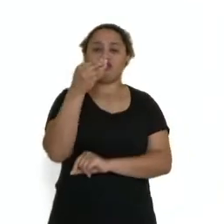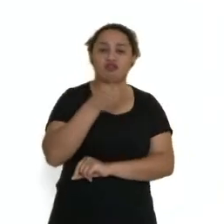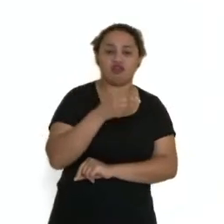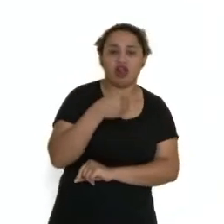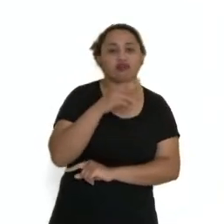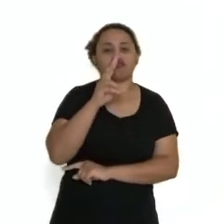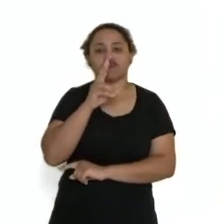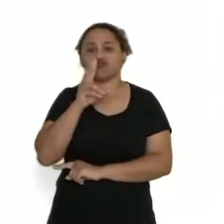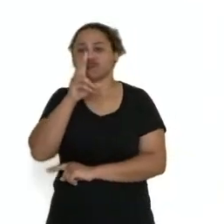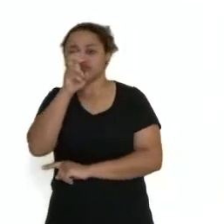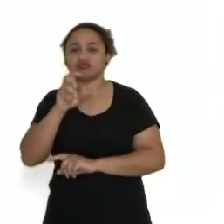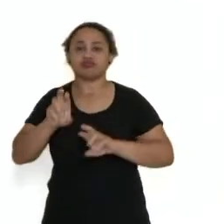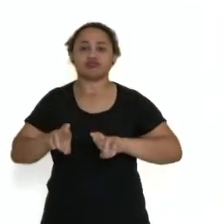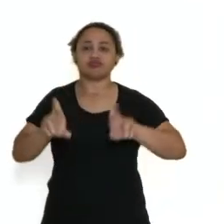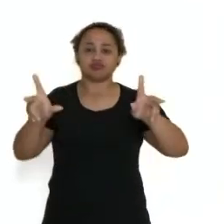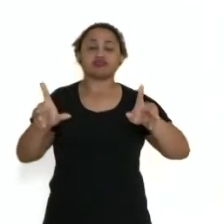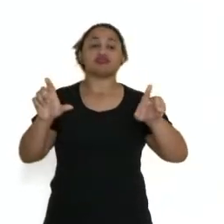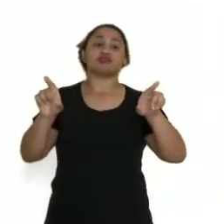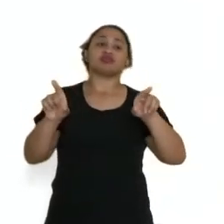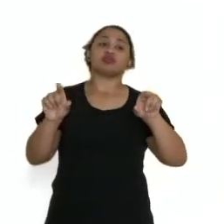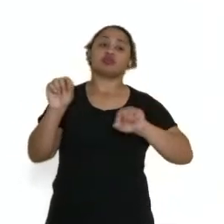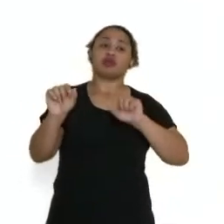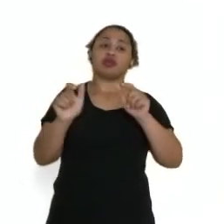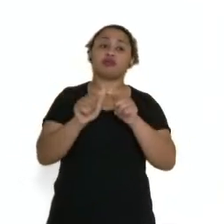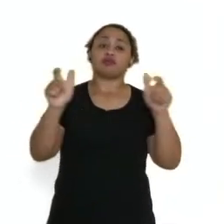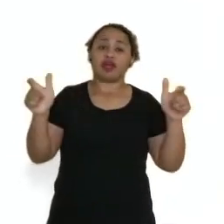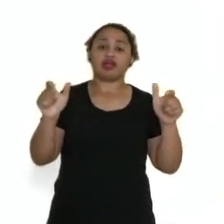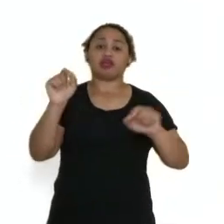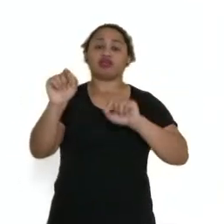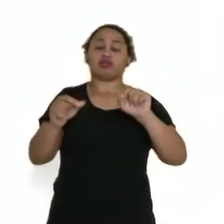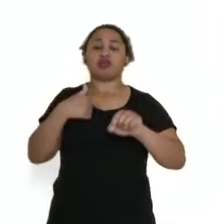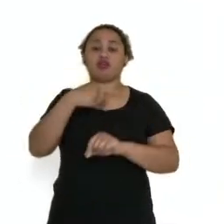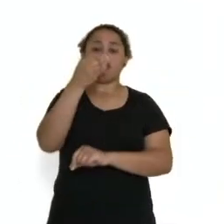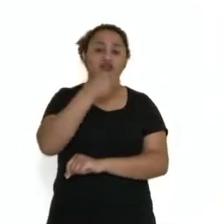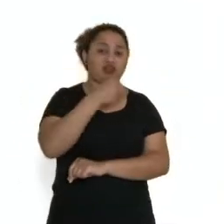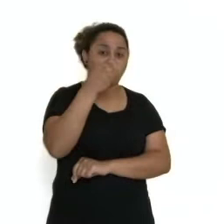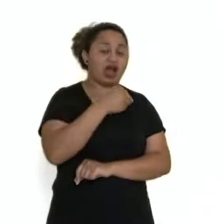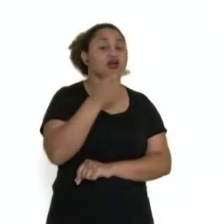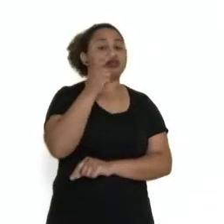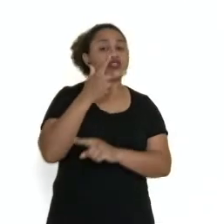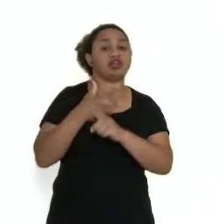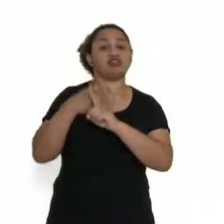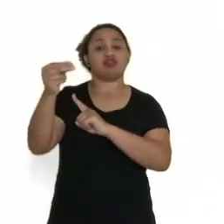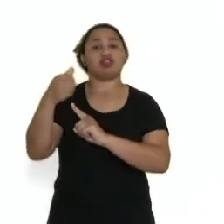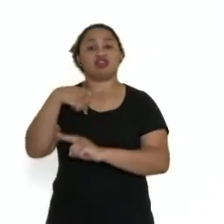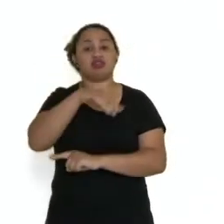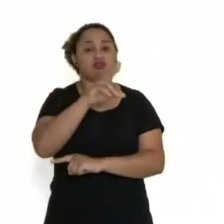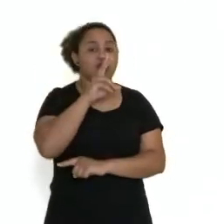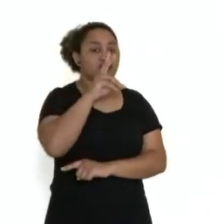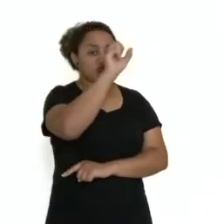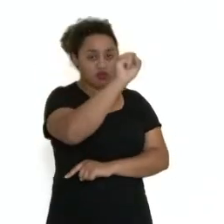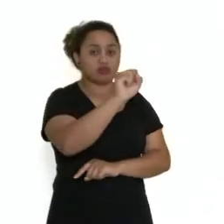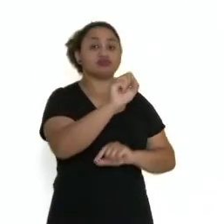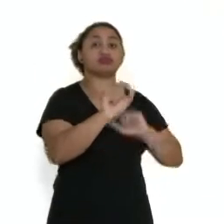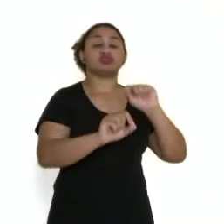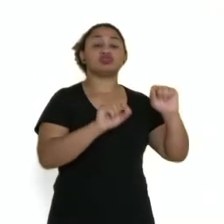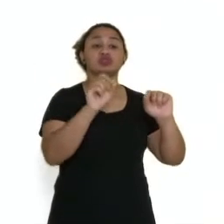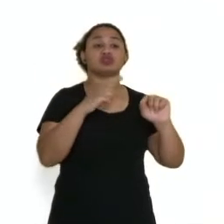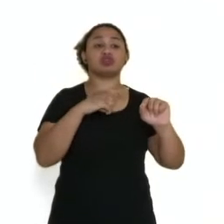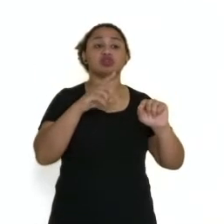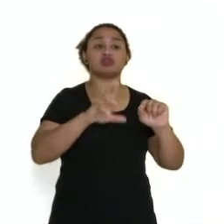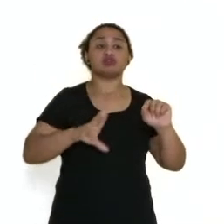mais fortes, nas quais, na maioria das vezes, os mais fracos vencem os mais fortes, utilizando a